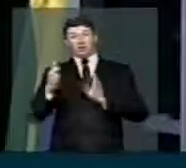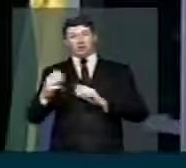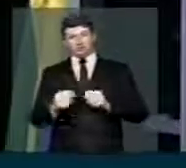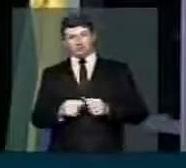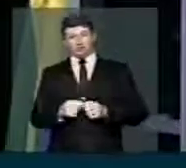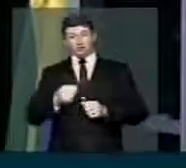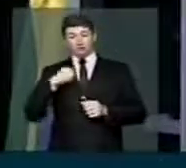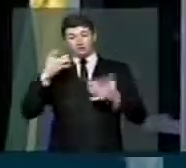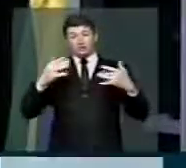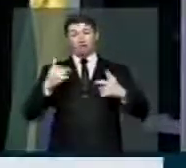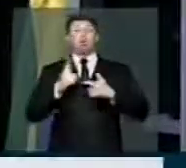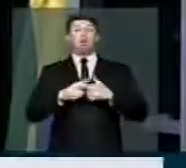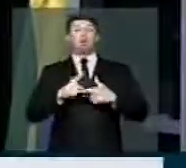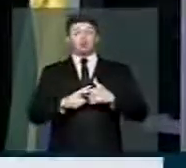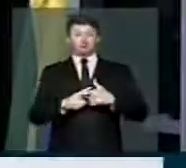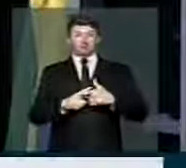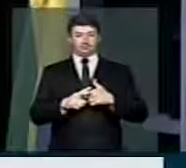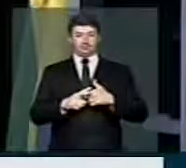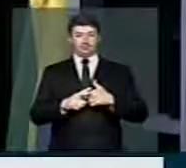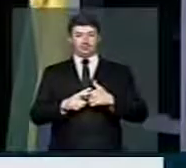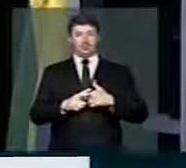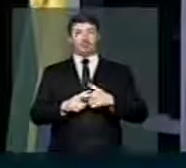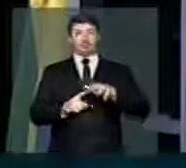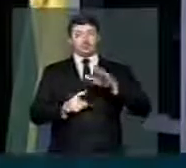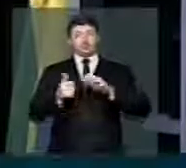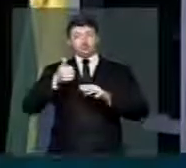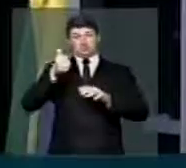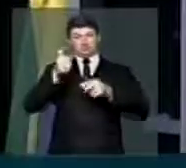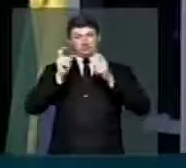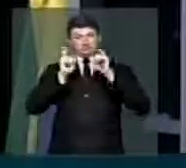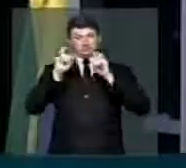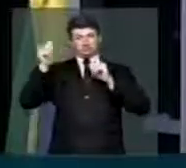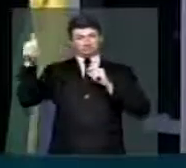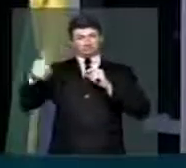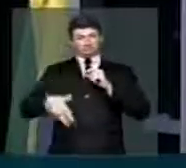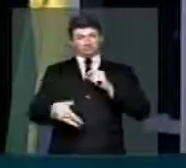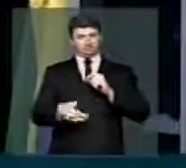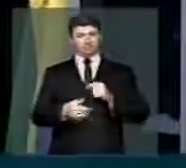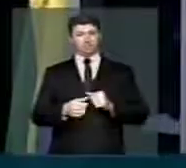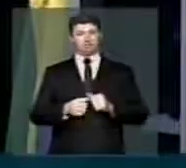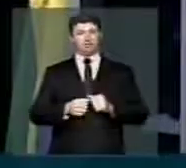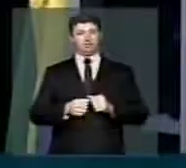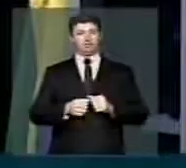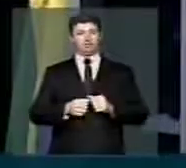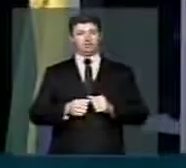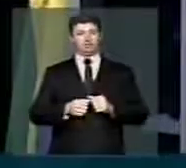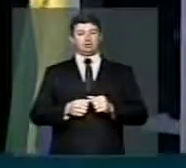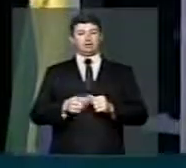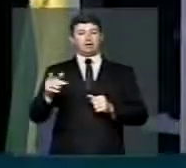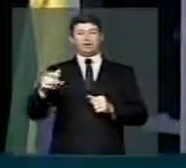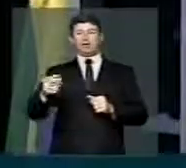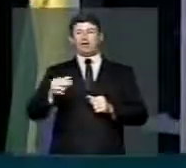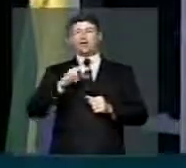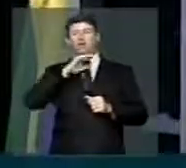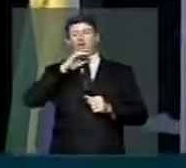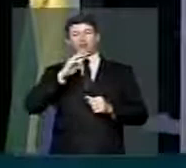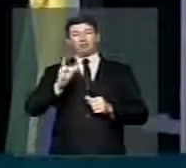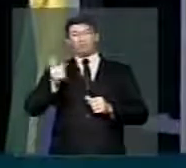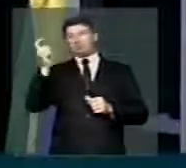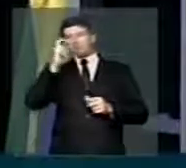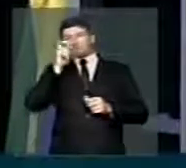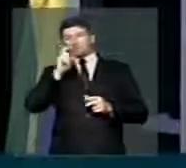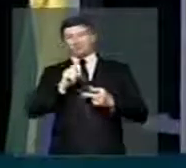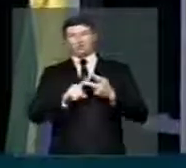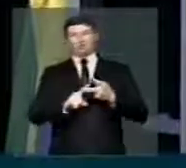senhor por quê. Primeiro, a gestão, senhor presidente, que nós temos hoje na saúde, ela é pífia, ela é